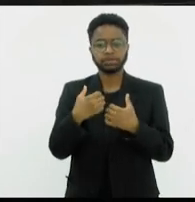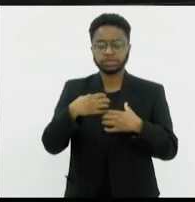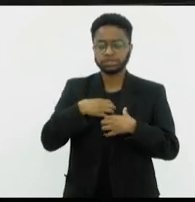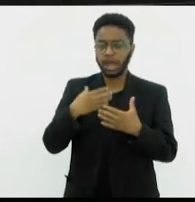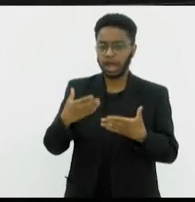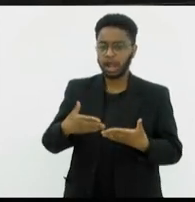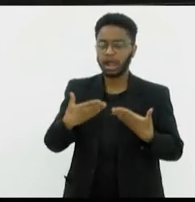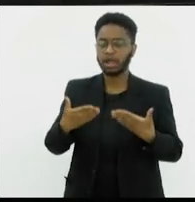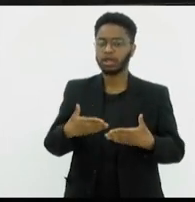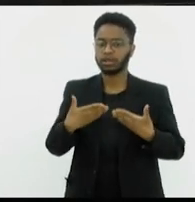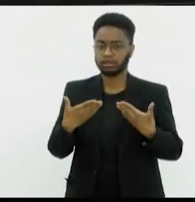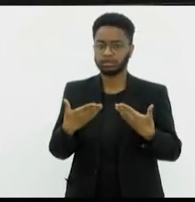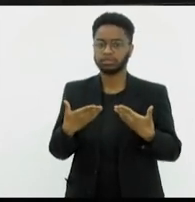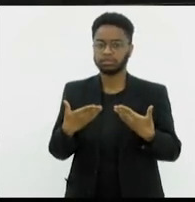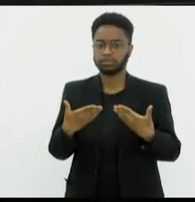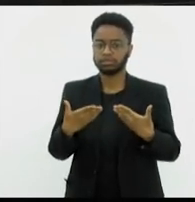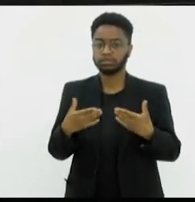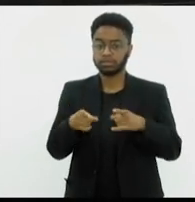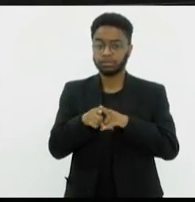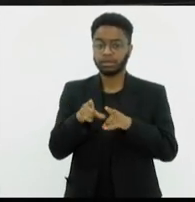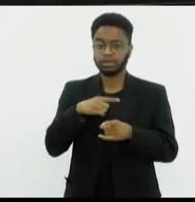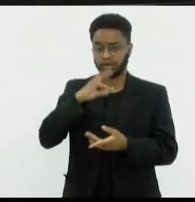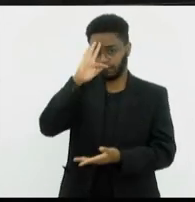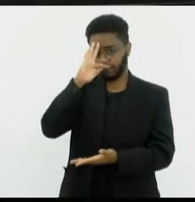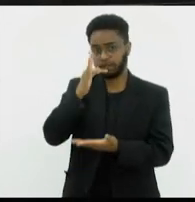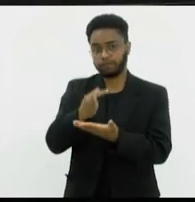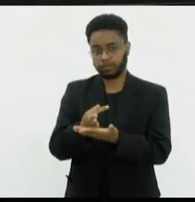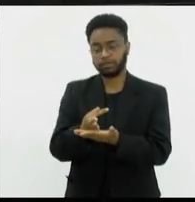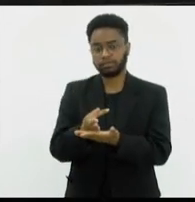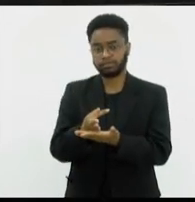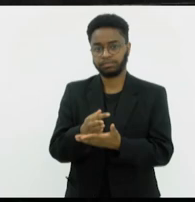alegria e fé.